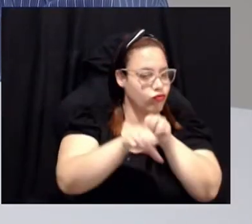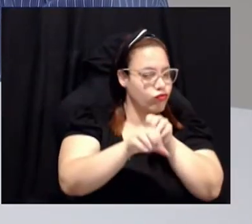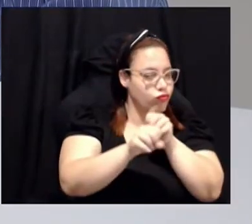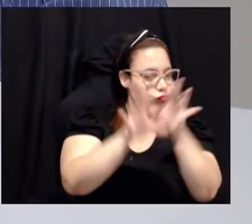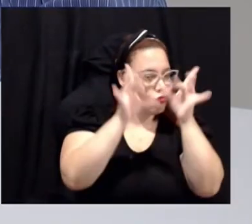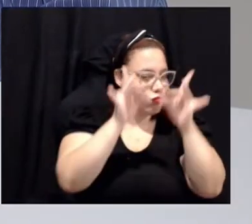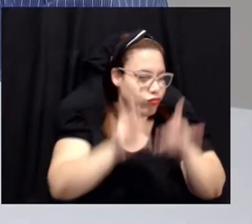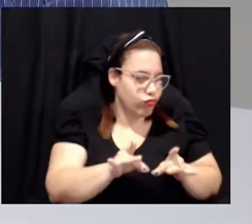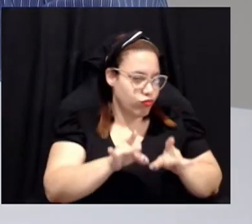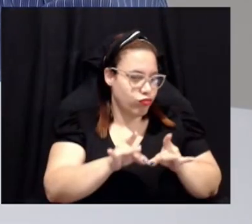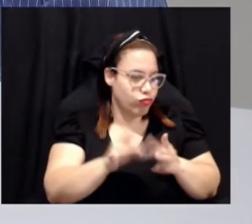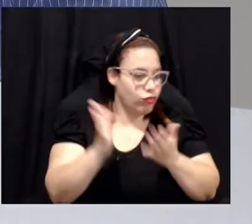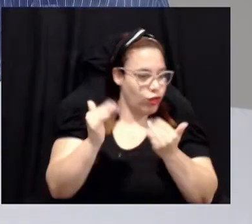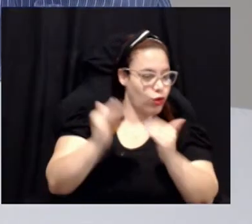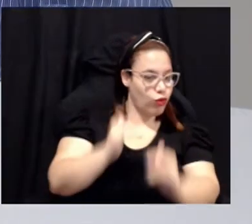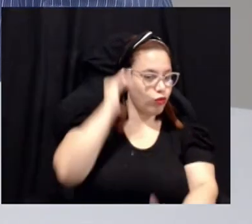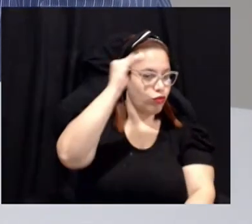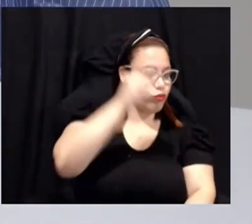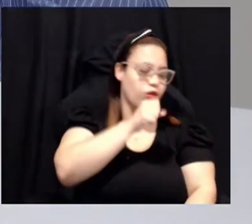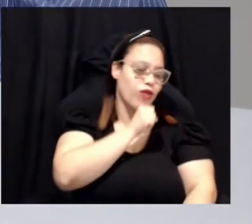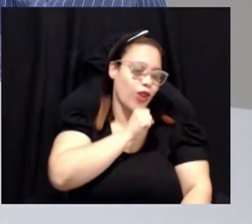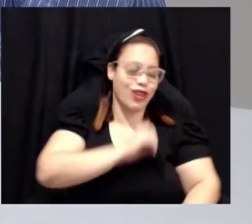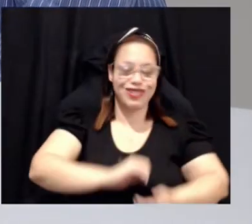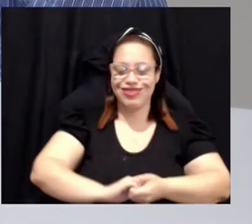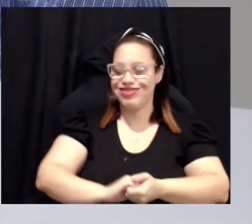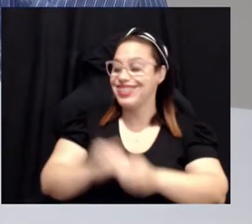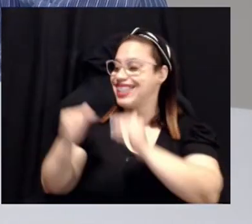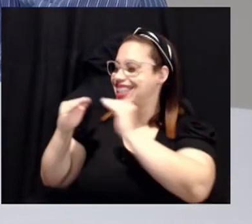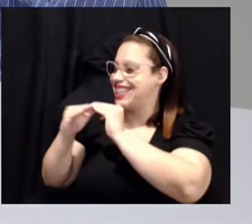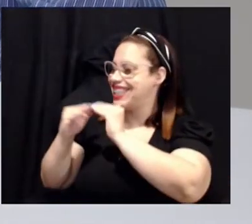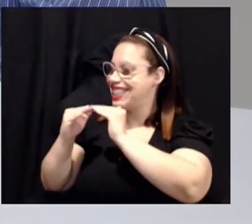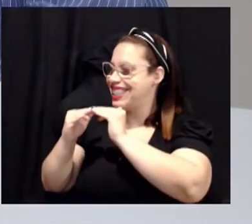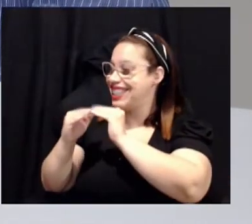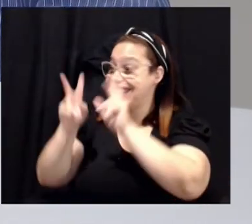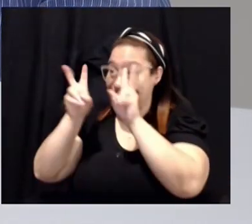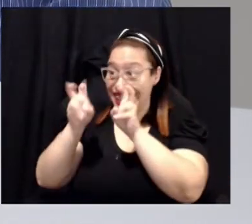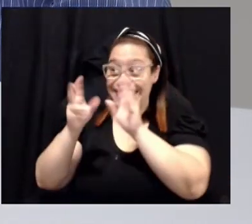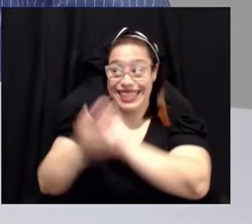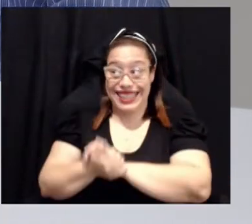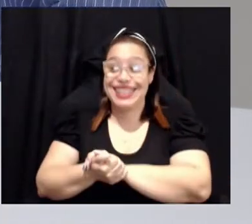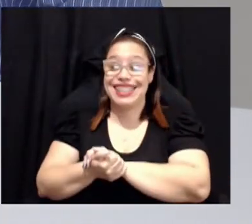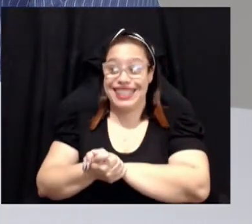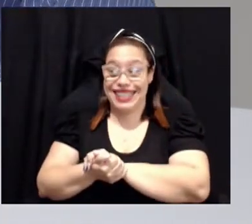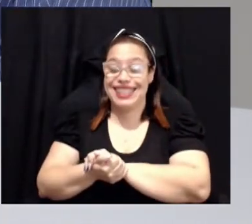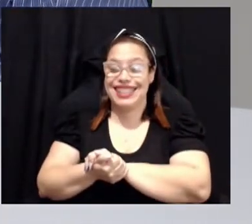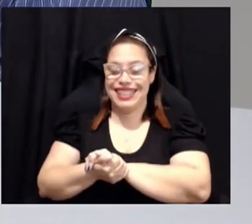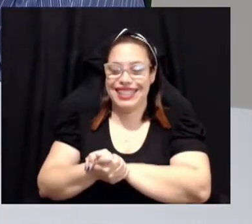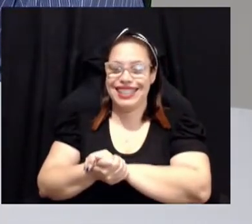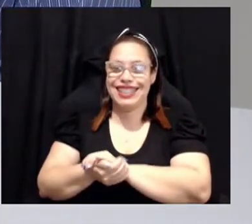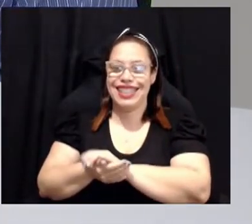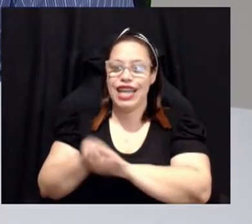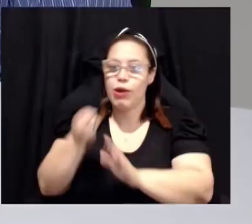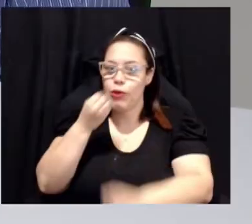de jovens, adultos e idosos. Com certeza, é um tema que me agrada e muito. Bom, pessoal, eu